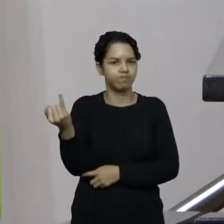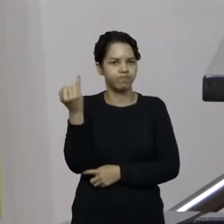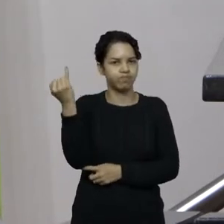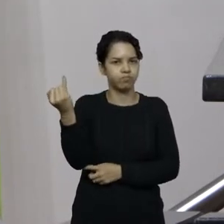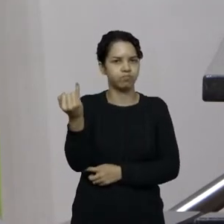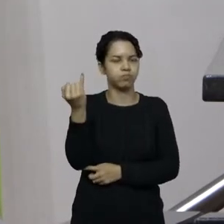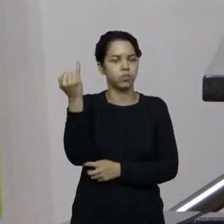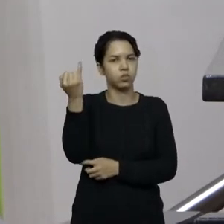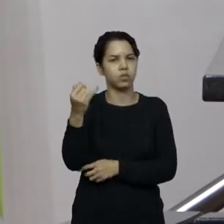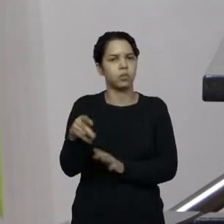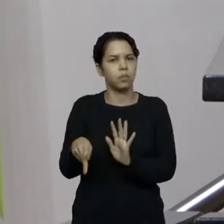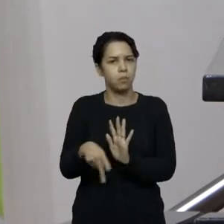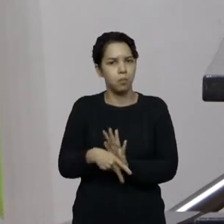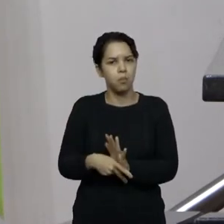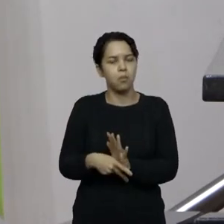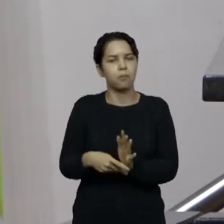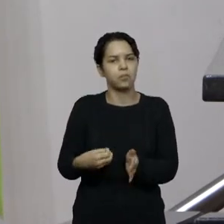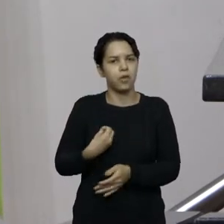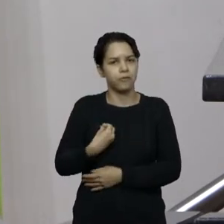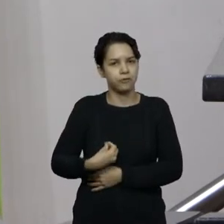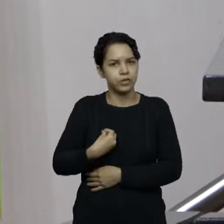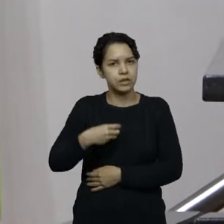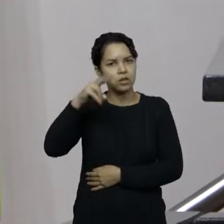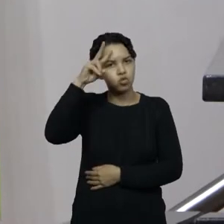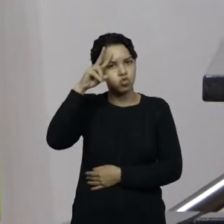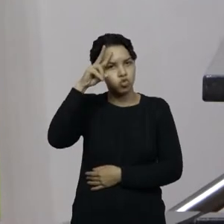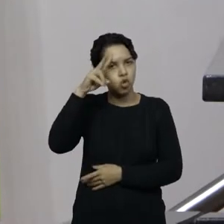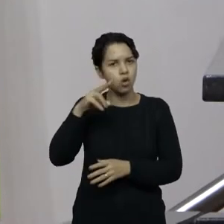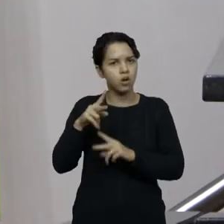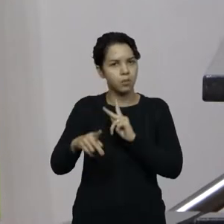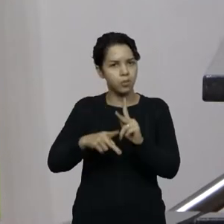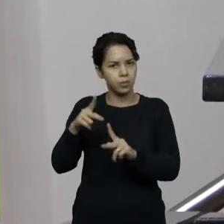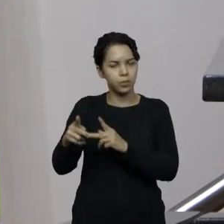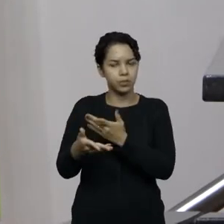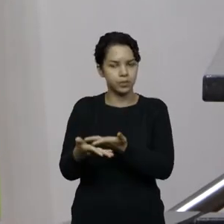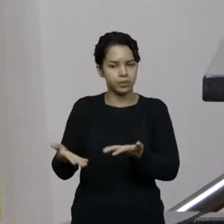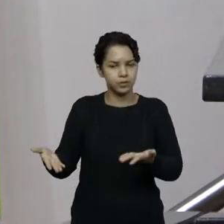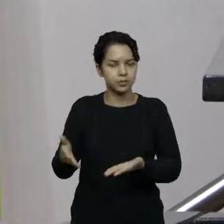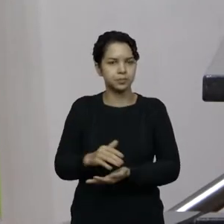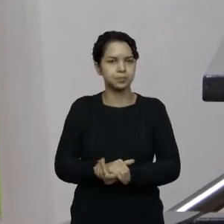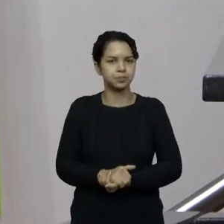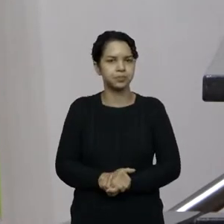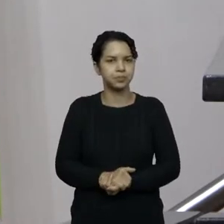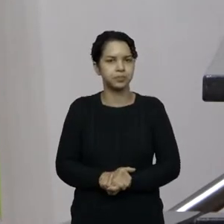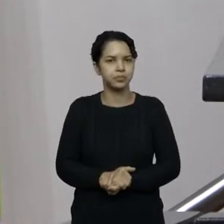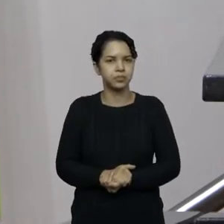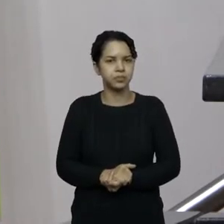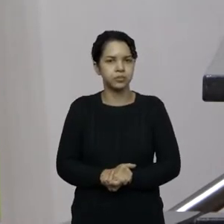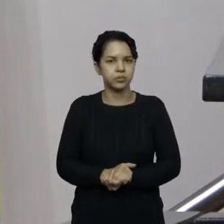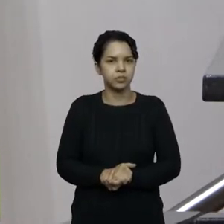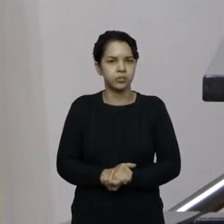da vida da história daquele povo e daquela gente é